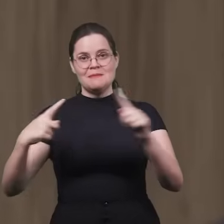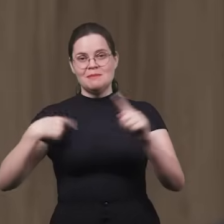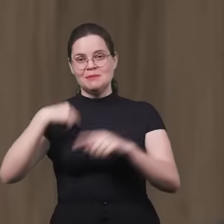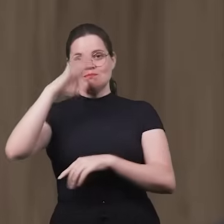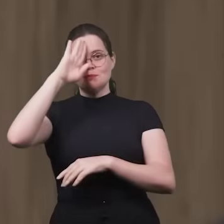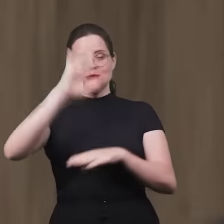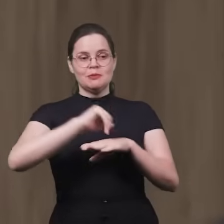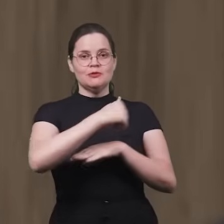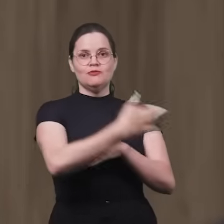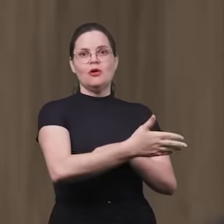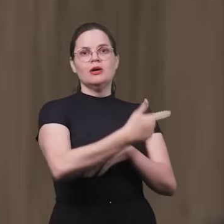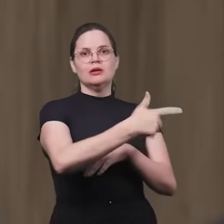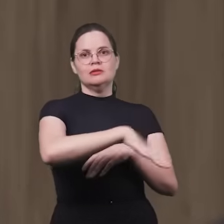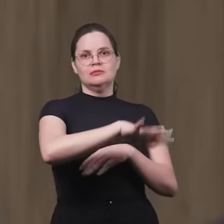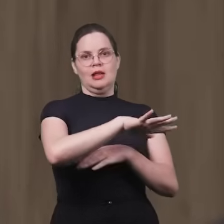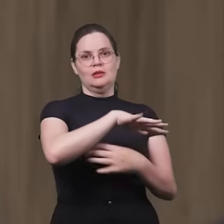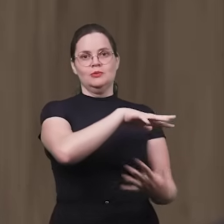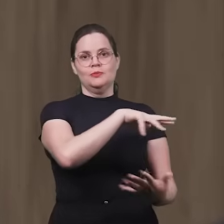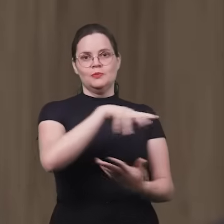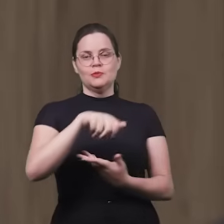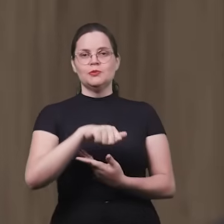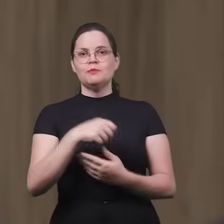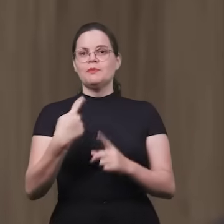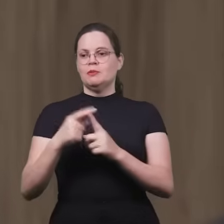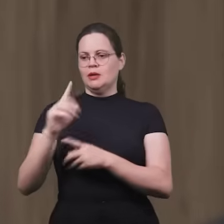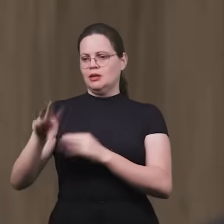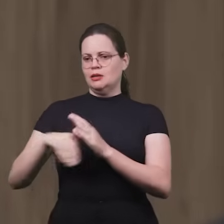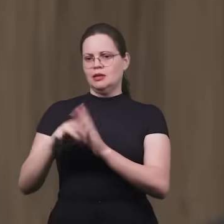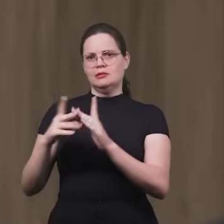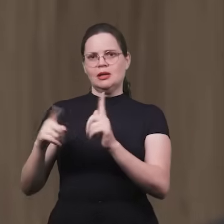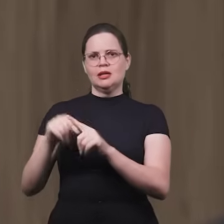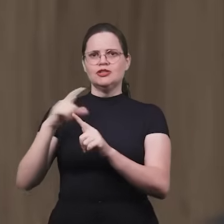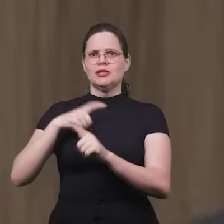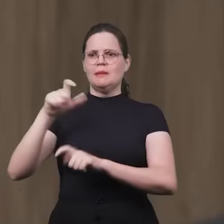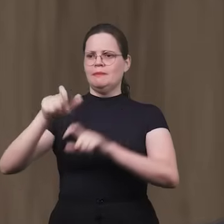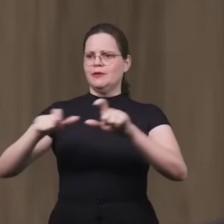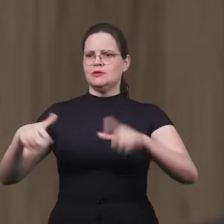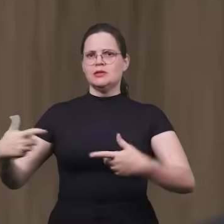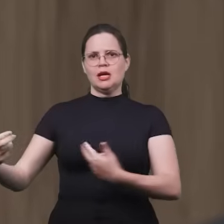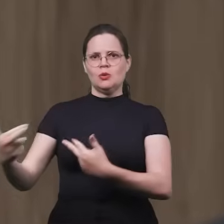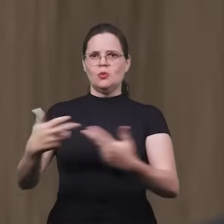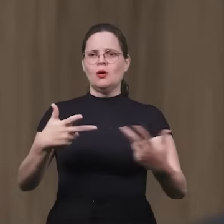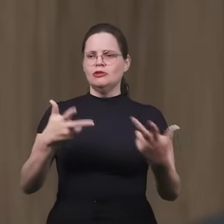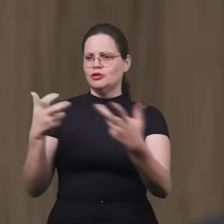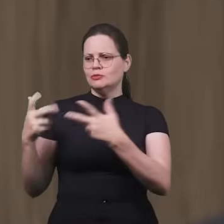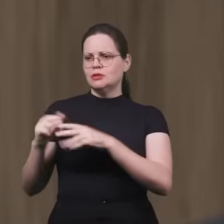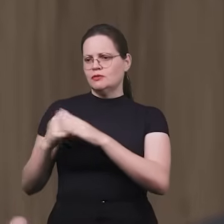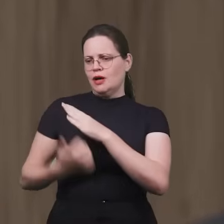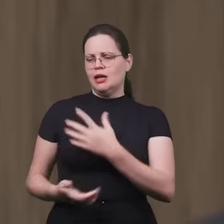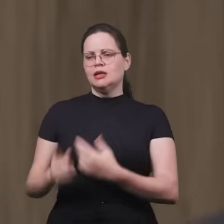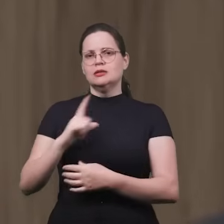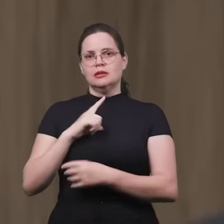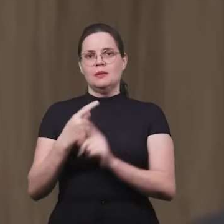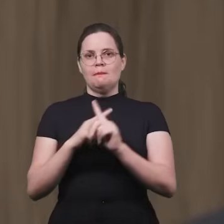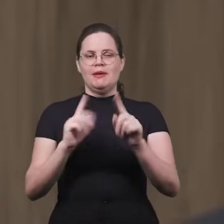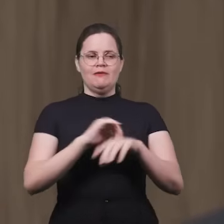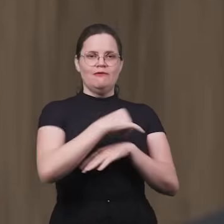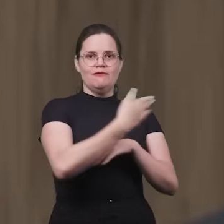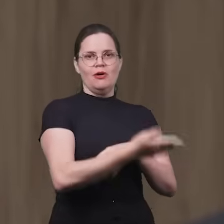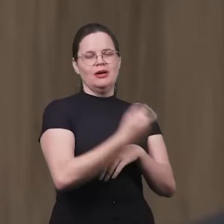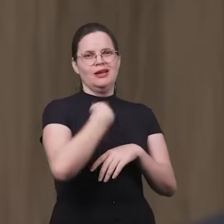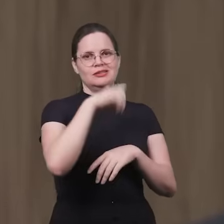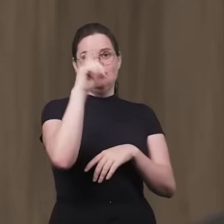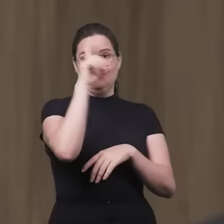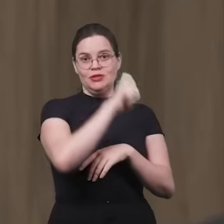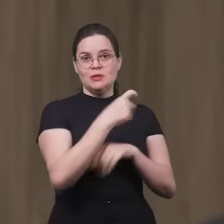igreja. Porque dentro da igreja a gente encontra essas características. Mas fora da igreja é muito difícil. E quando a gente é essa pessoa que acolhe,